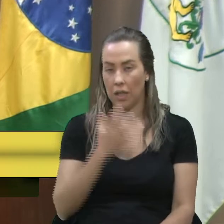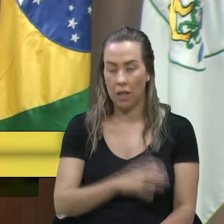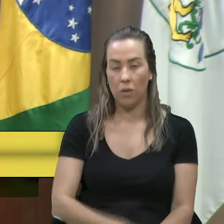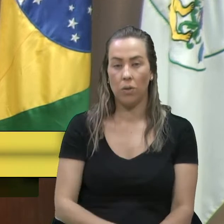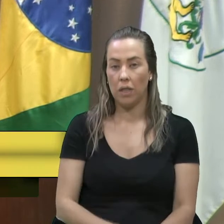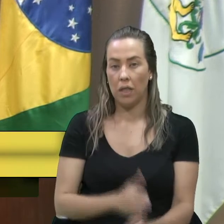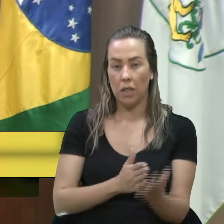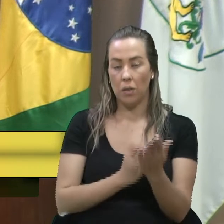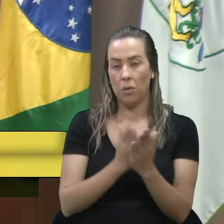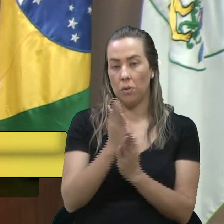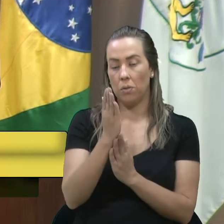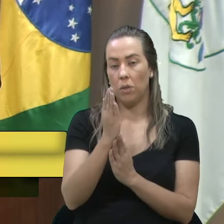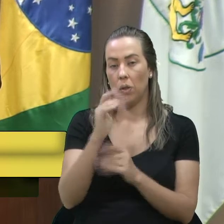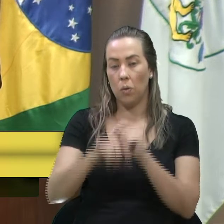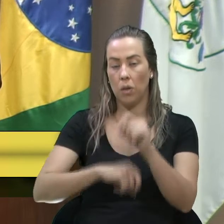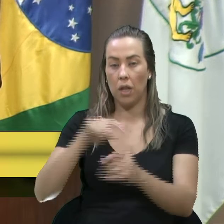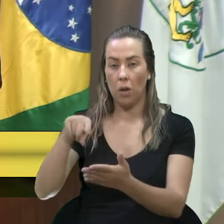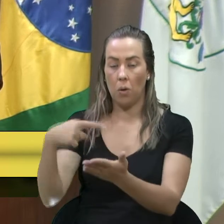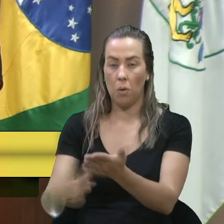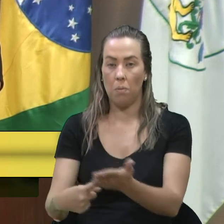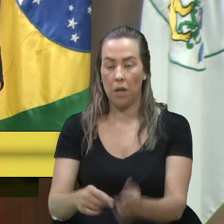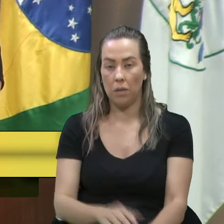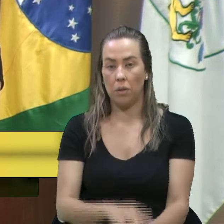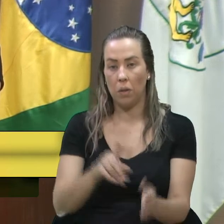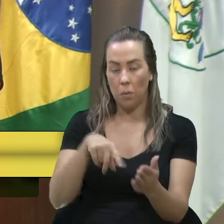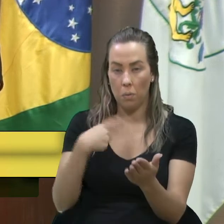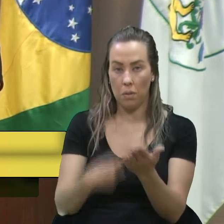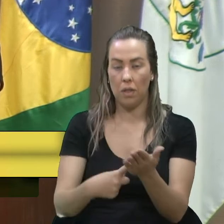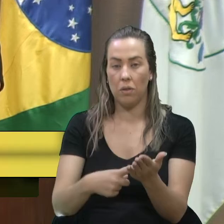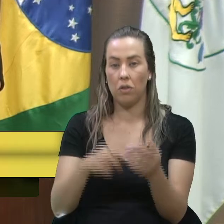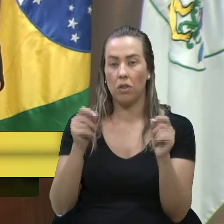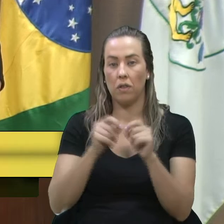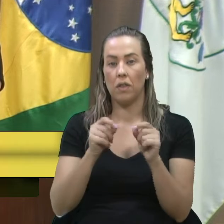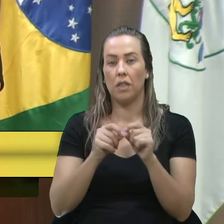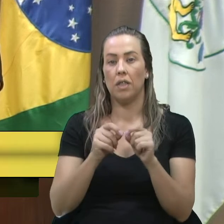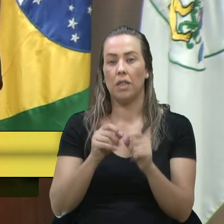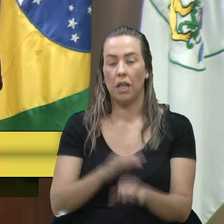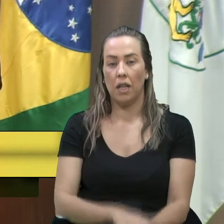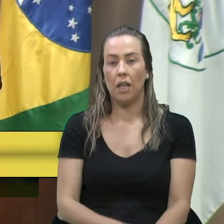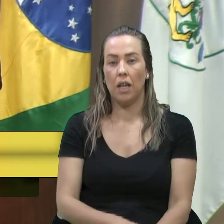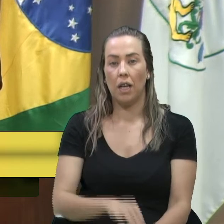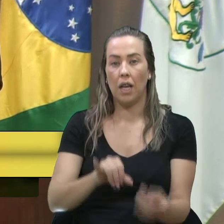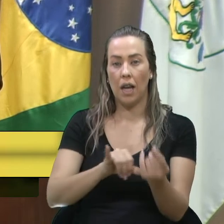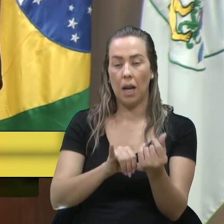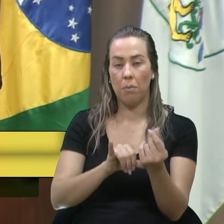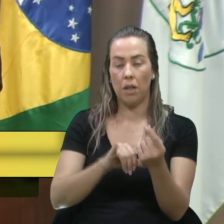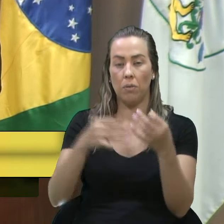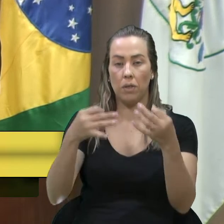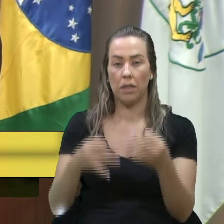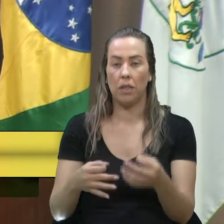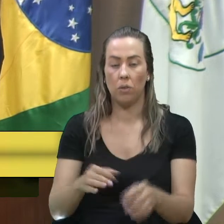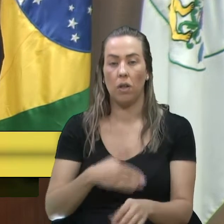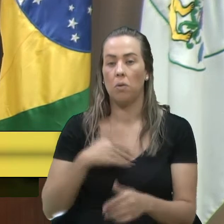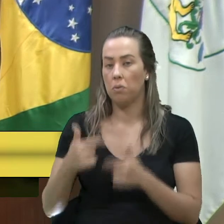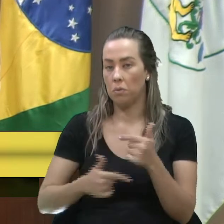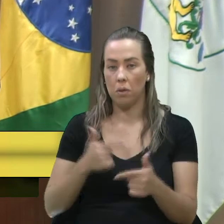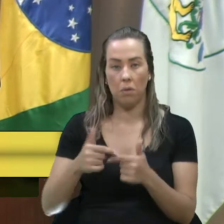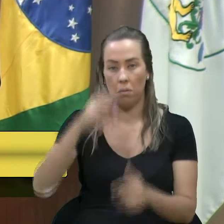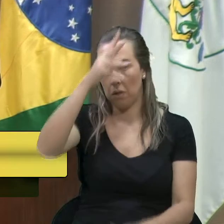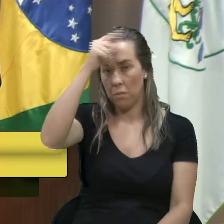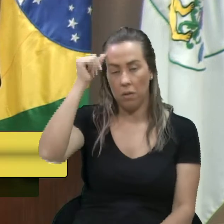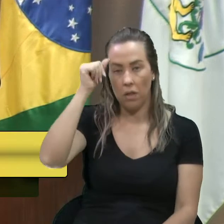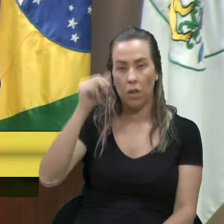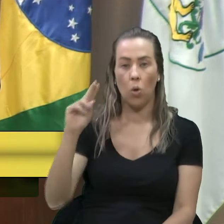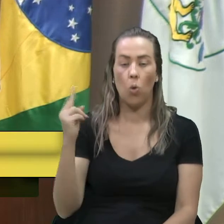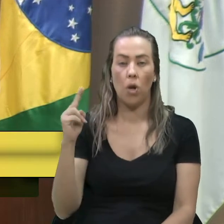não cumpriram o que foi combinado. O combinado era que tinham que fazer aporte de capital. Eu não trabalhei para a Prefeitura